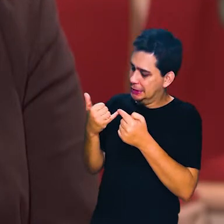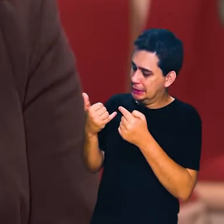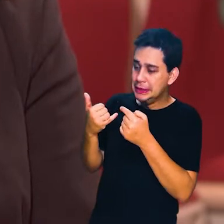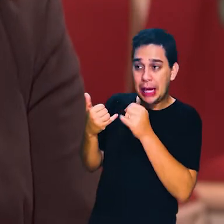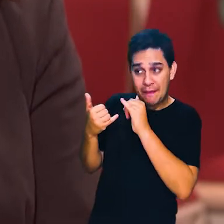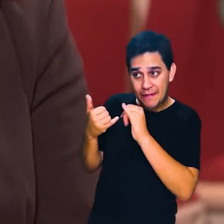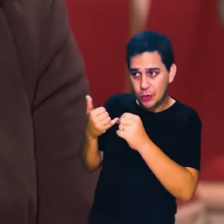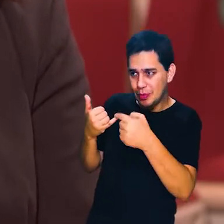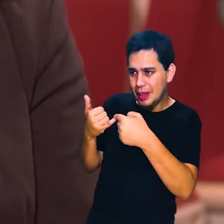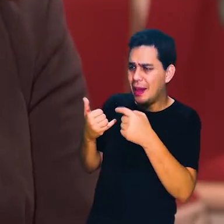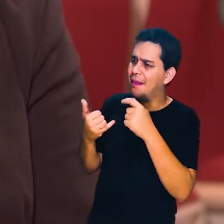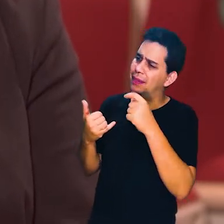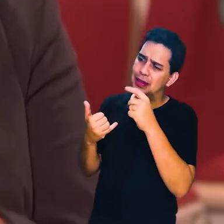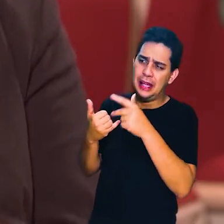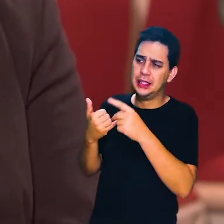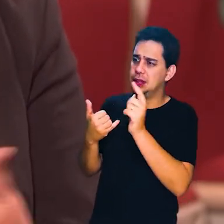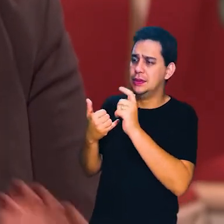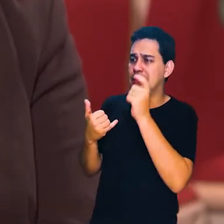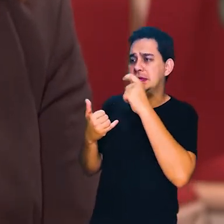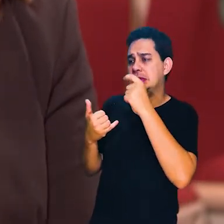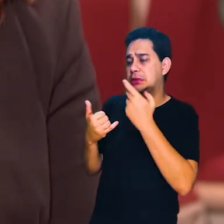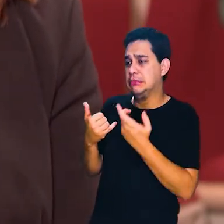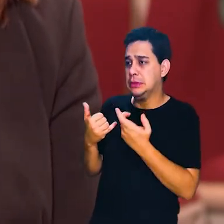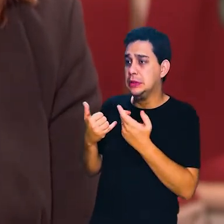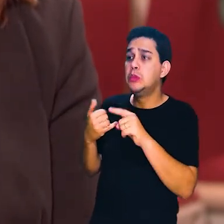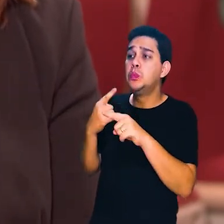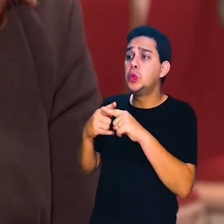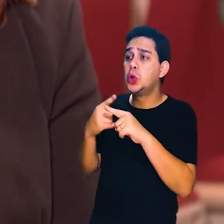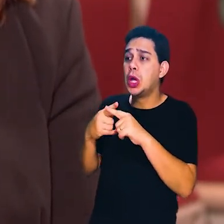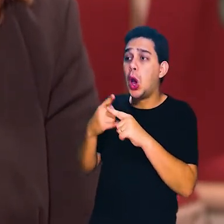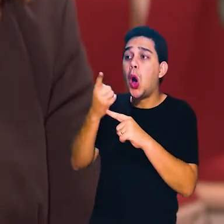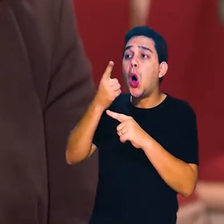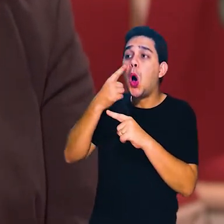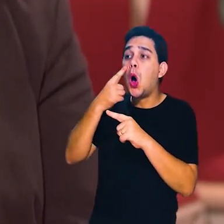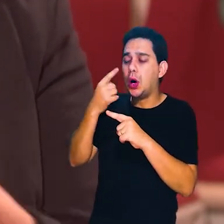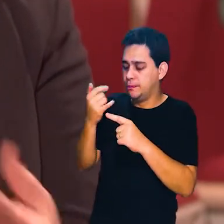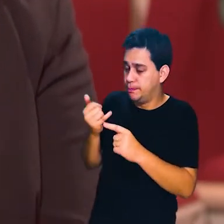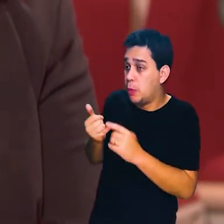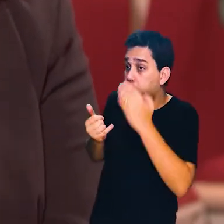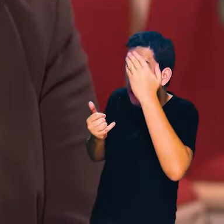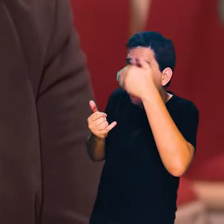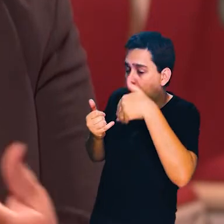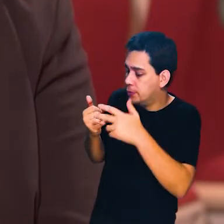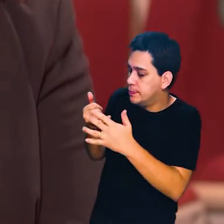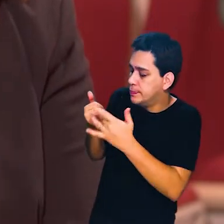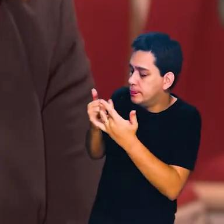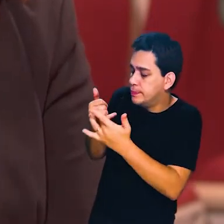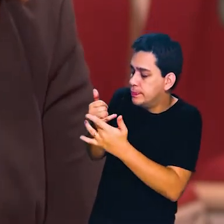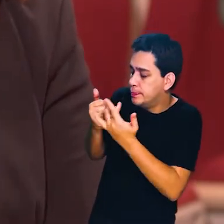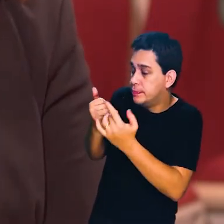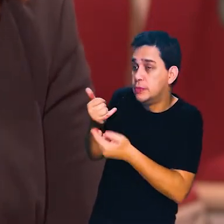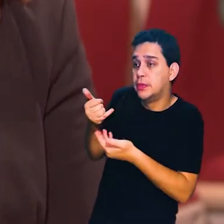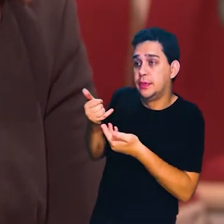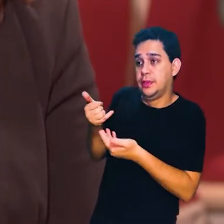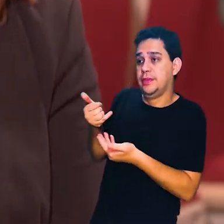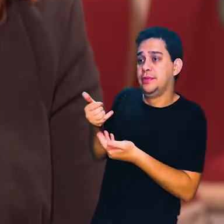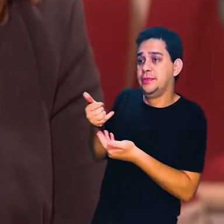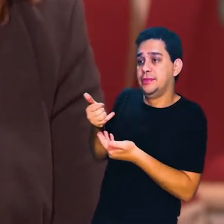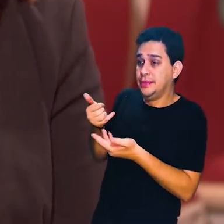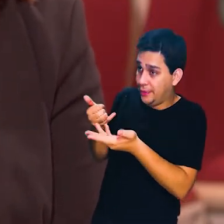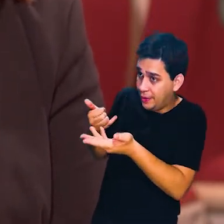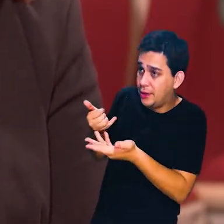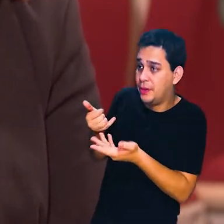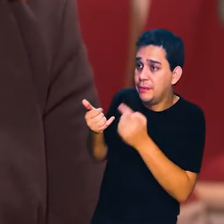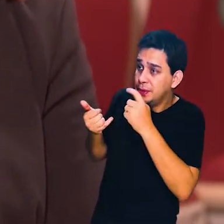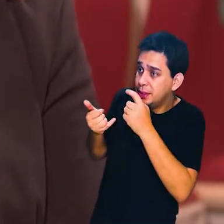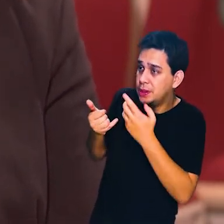com argumentos, com fatos. Por isso a pesquisa é tão importante, né? Pesquisar, conferir se aquela notícia é verdadeira